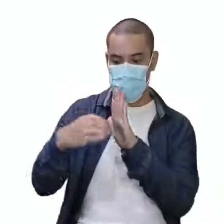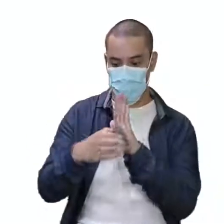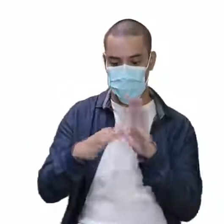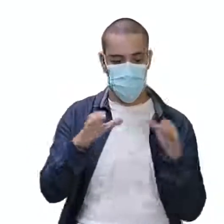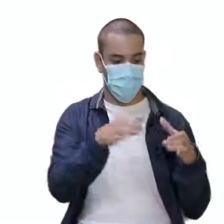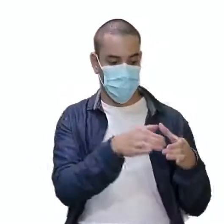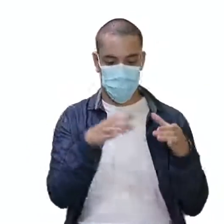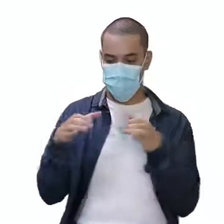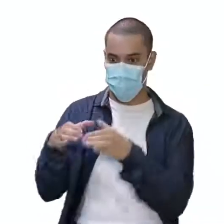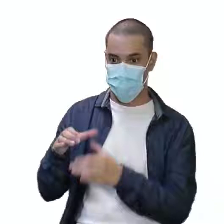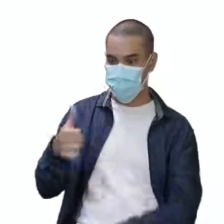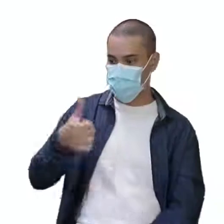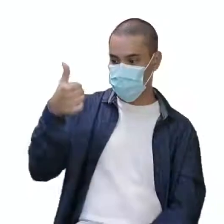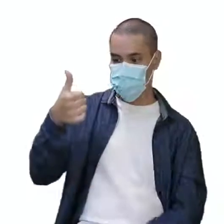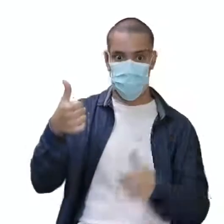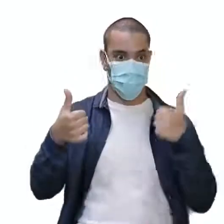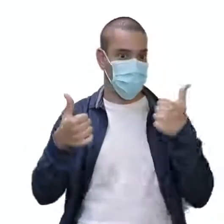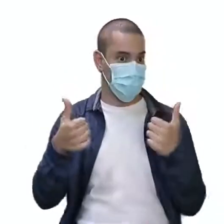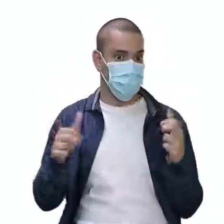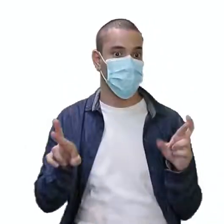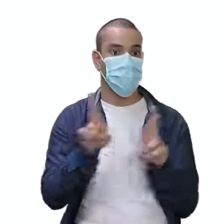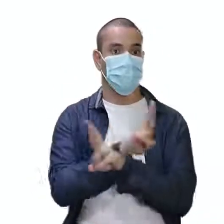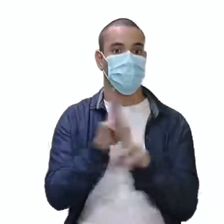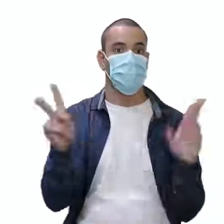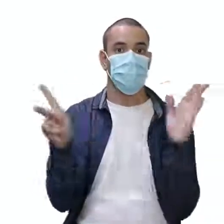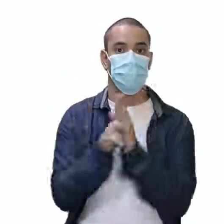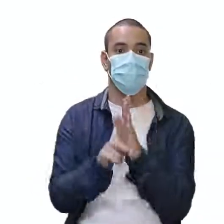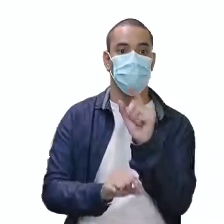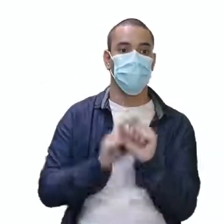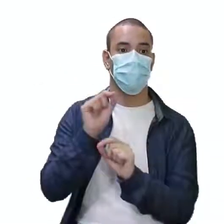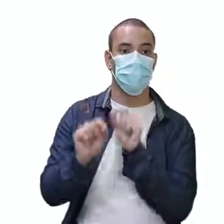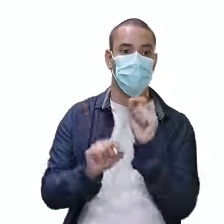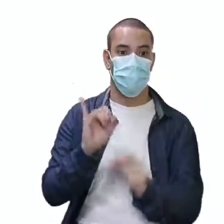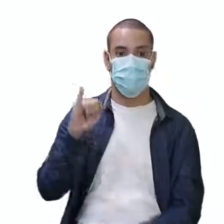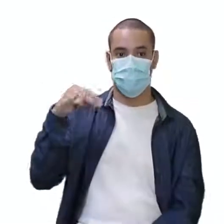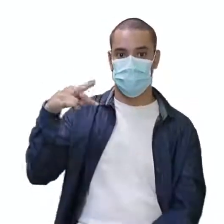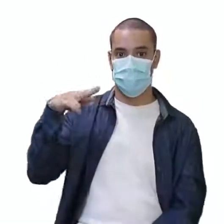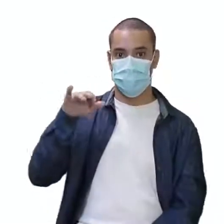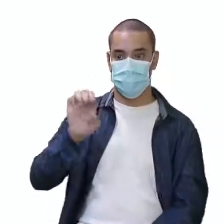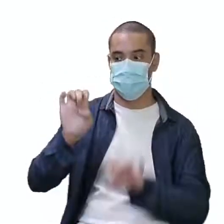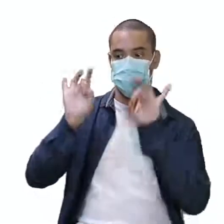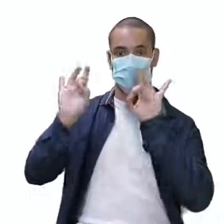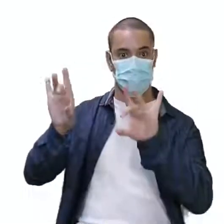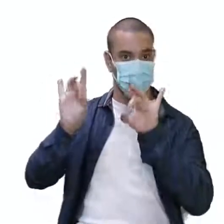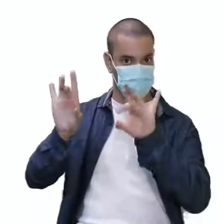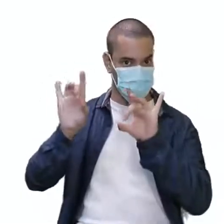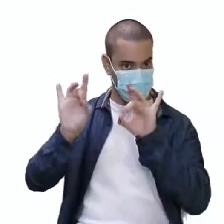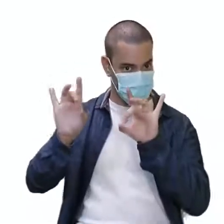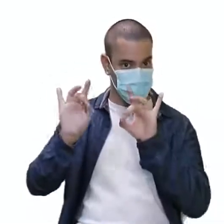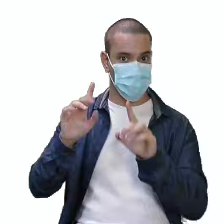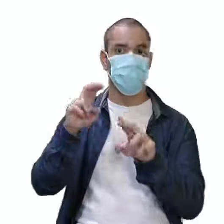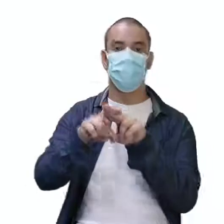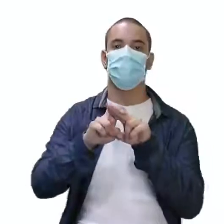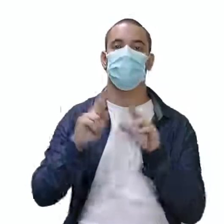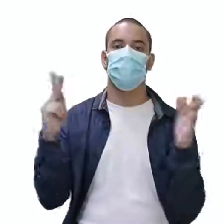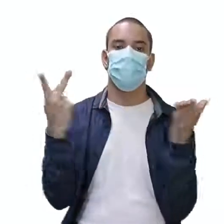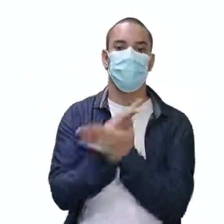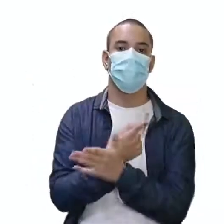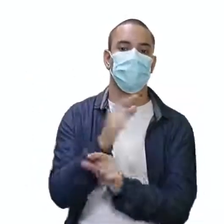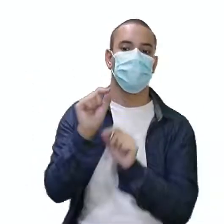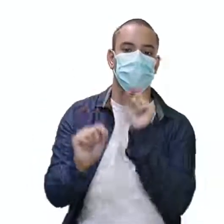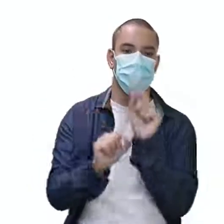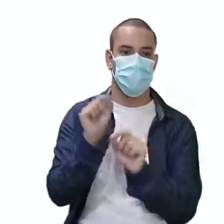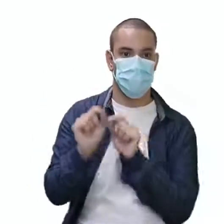grupos. O primeiro grupo de organismos que vão manter uma relação intraespecífica, então vai